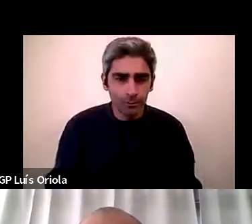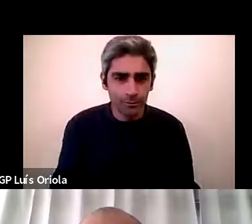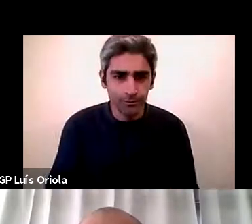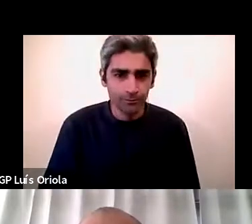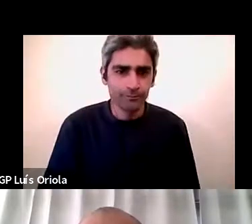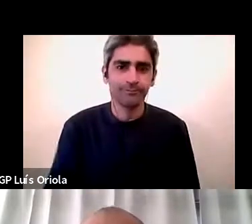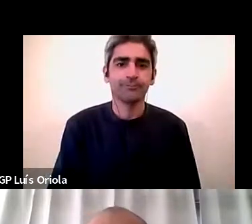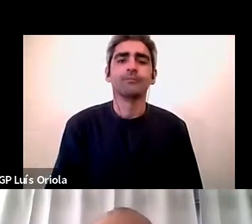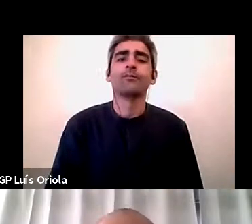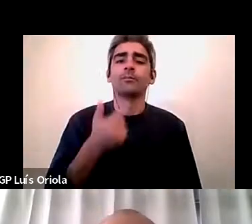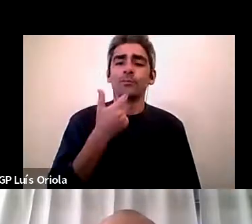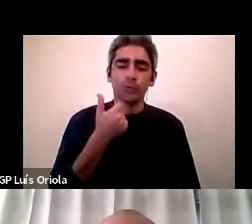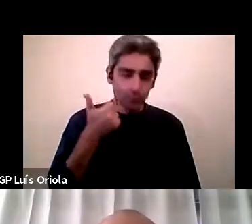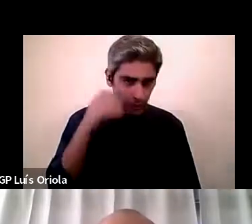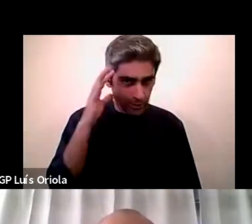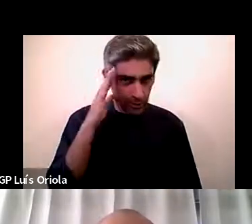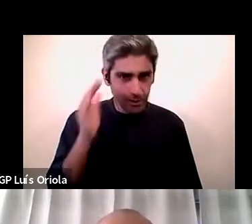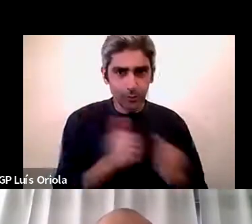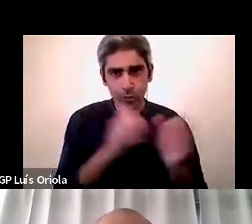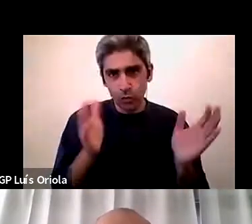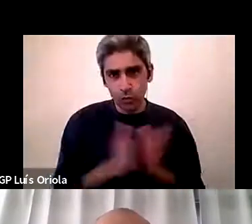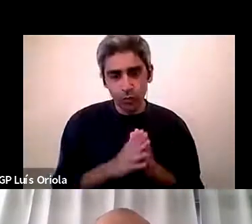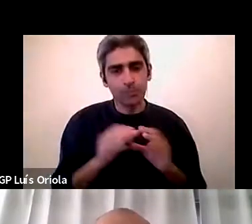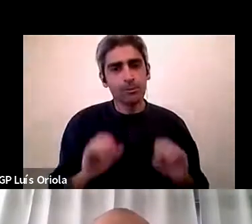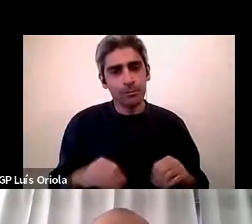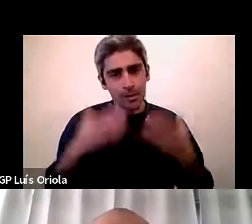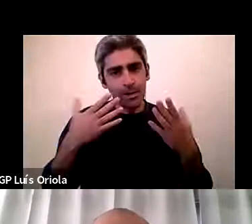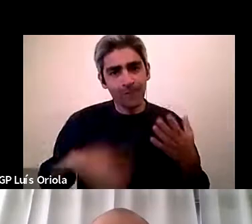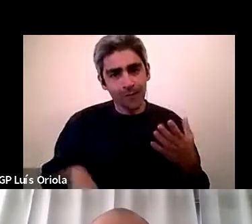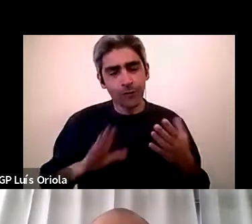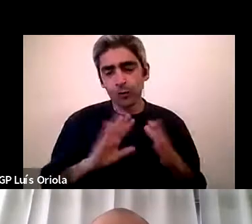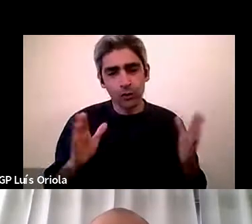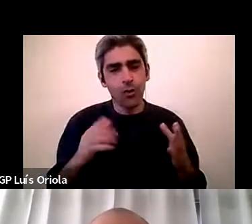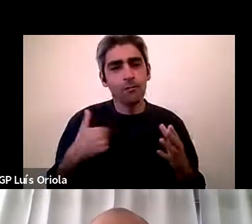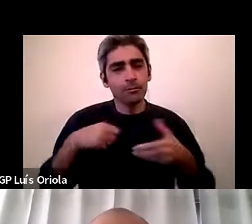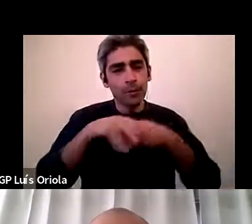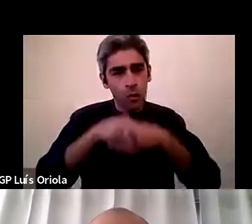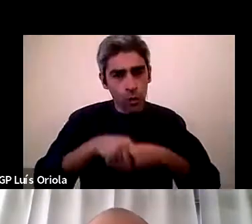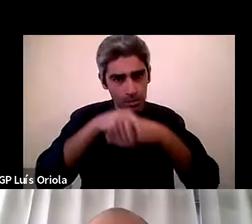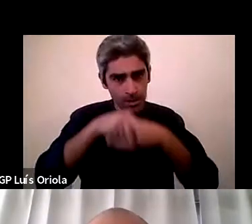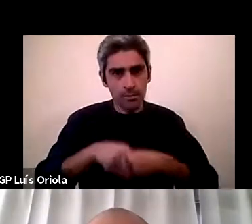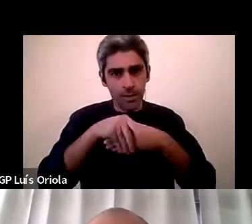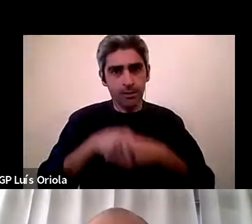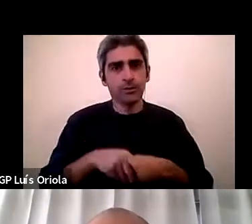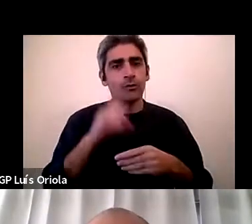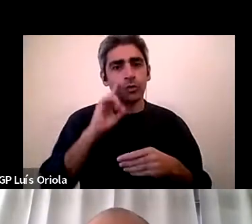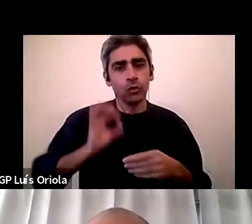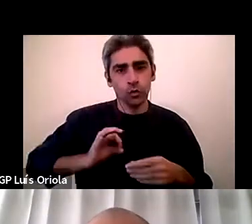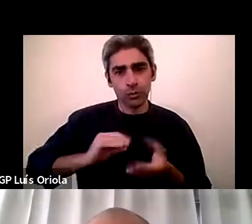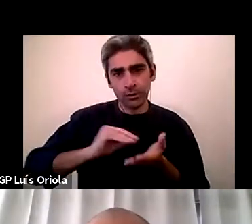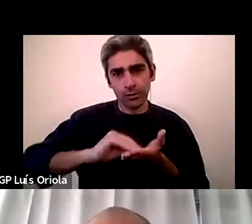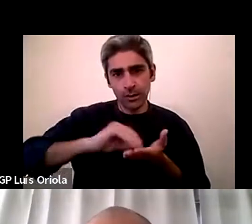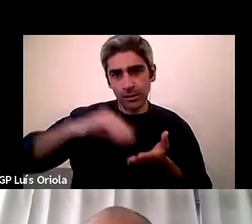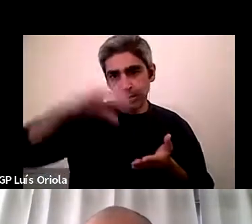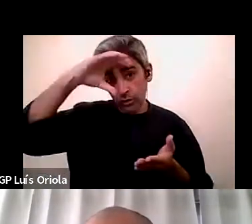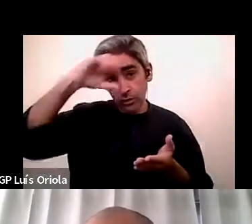Muito boa tarde a todos. Em primeiro lugar, obviamente, gostava só de remeter os meus cumprimentos à Senhora Secretária de